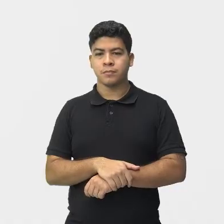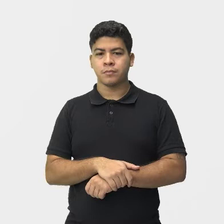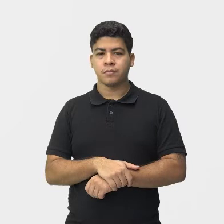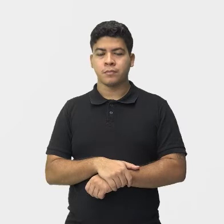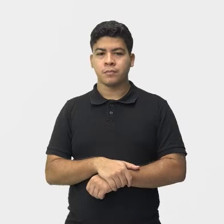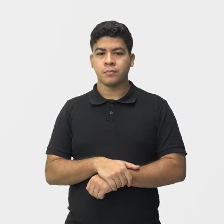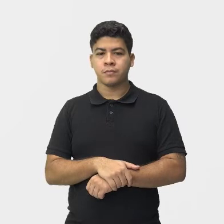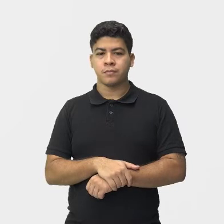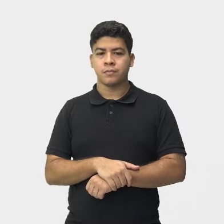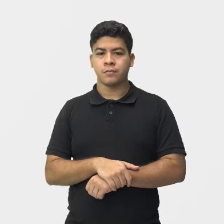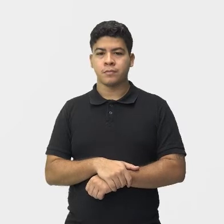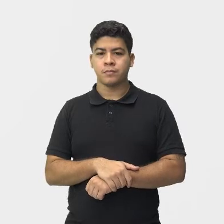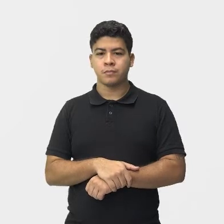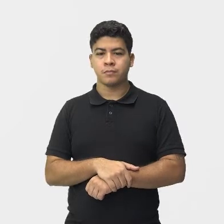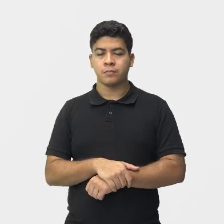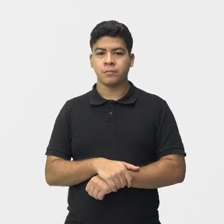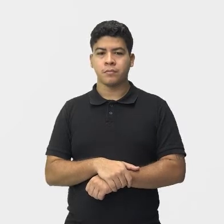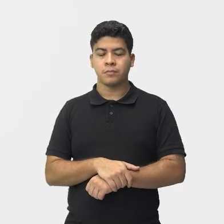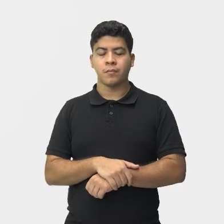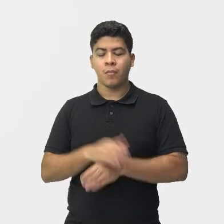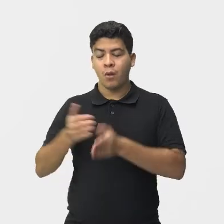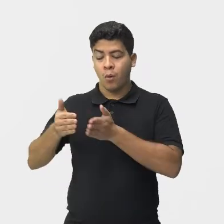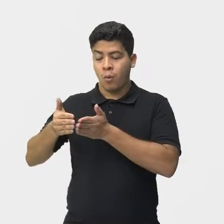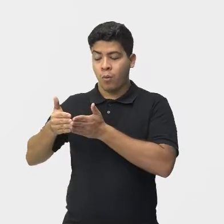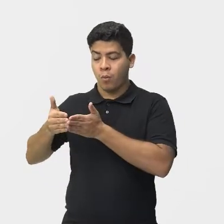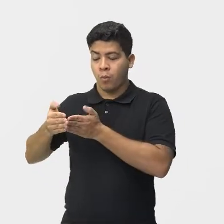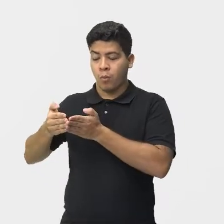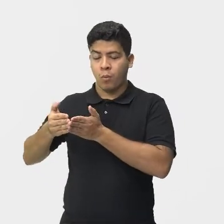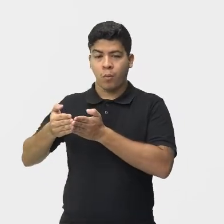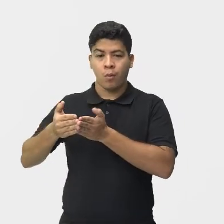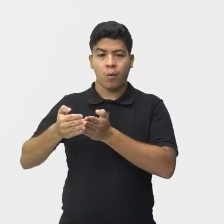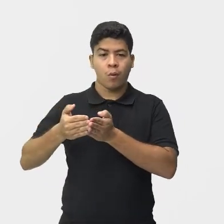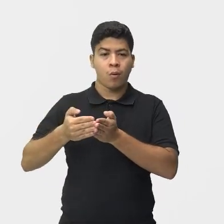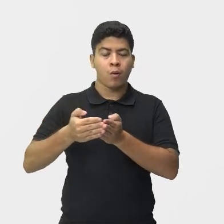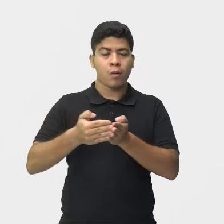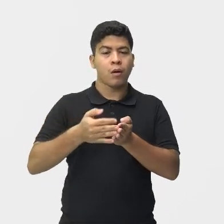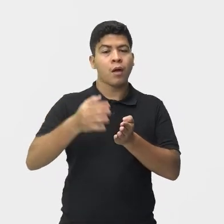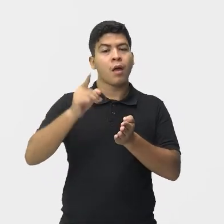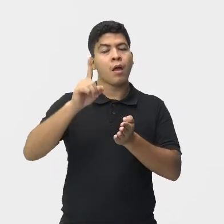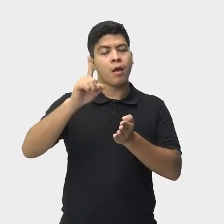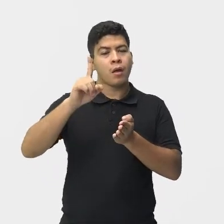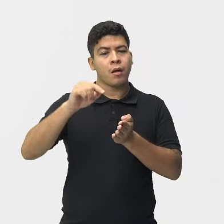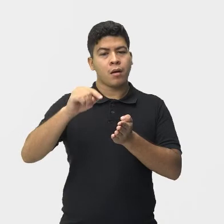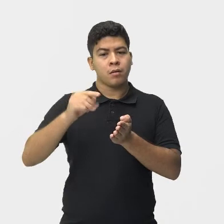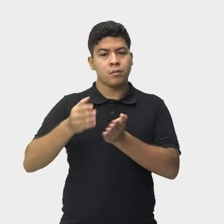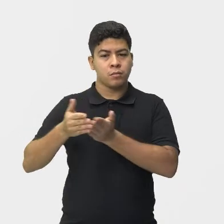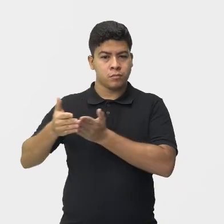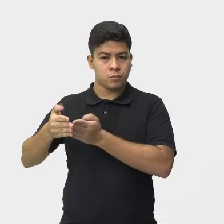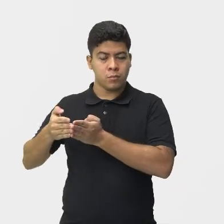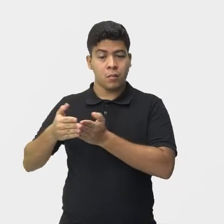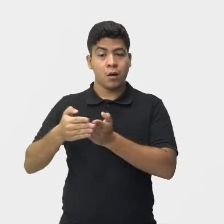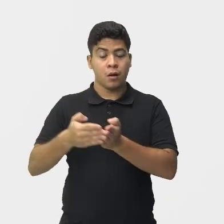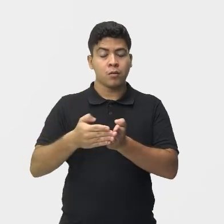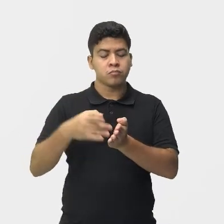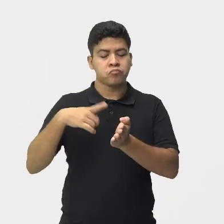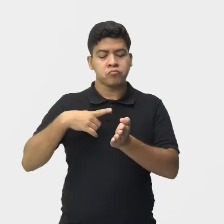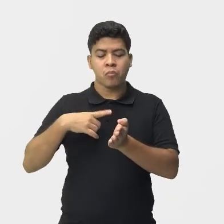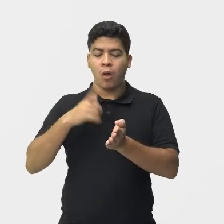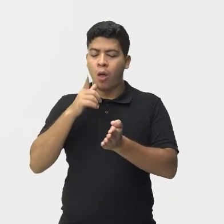novo. Uma canoa é levada pela correnteza de um rio de tal forma que sua velocidade aumenta com o